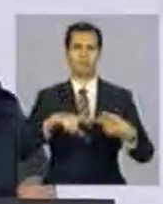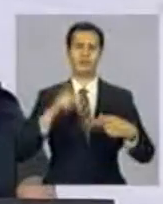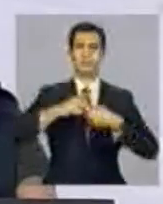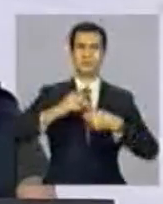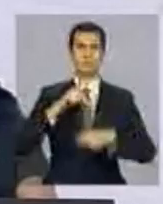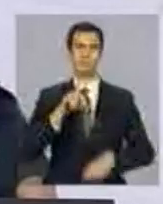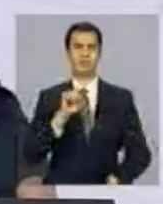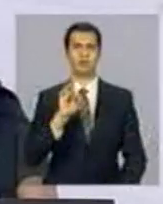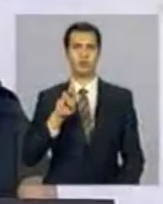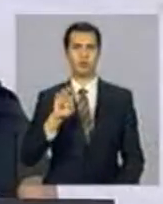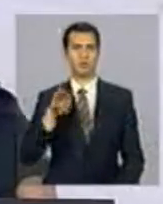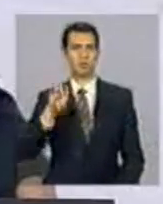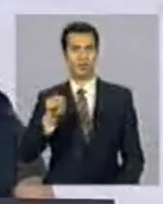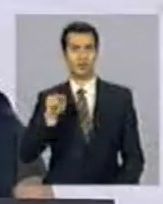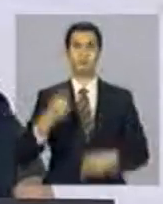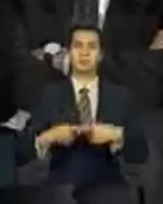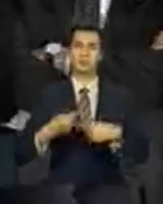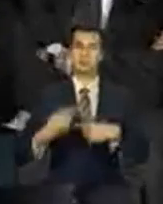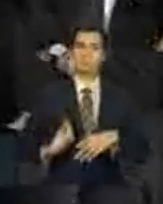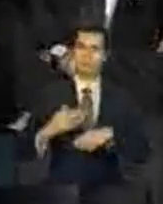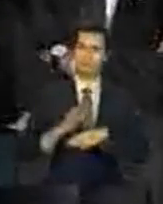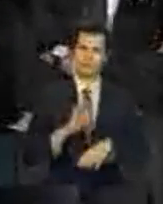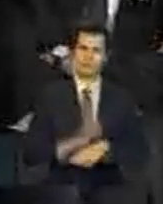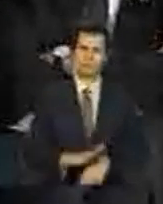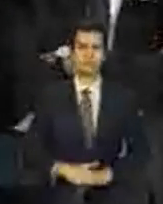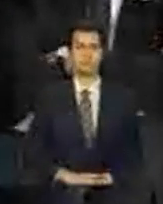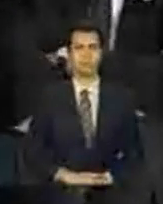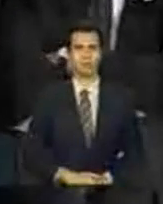Petrobras, pela sua participação.